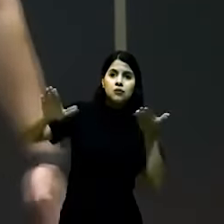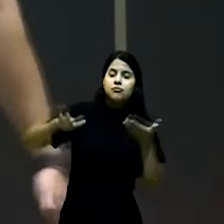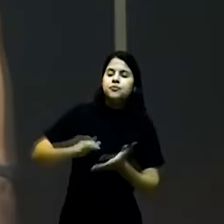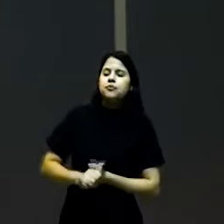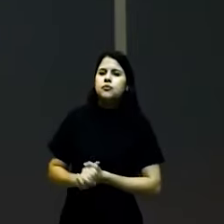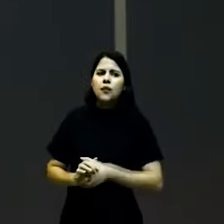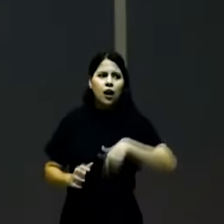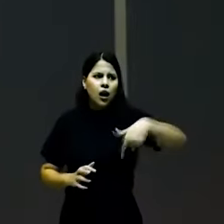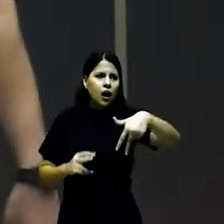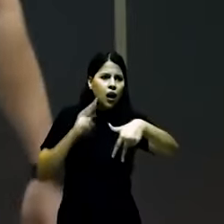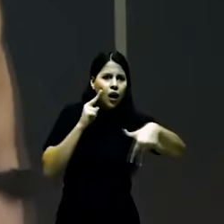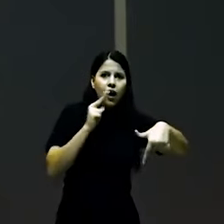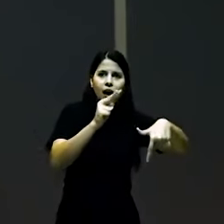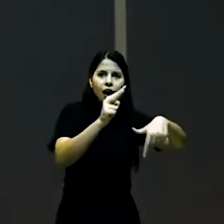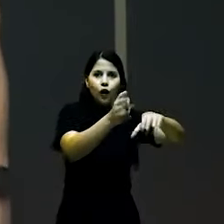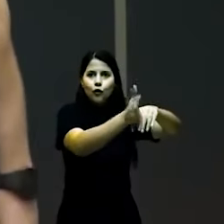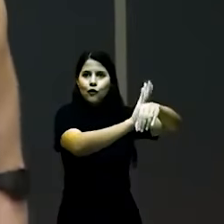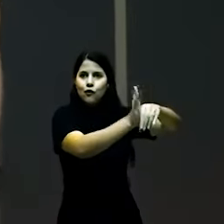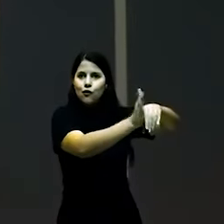E esse é um texto que eu acho muito lindo.